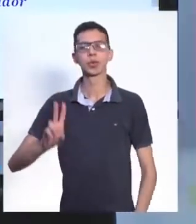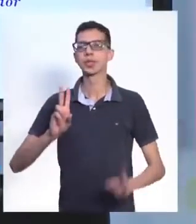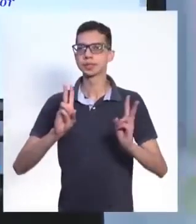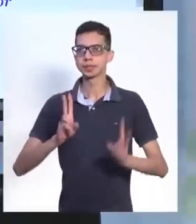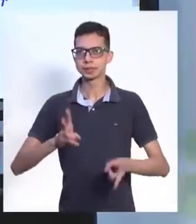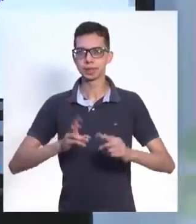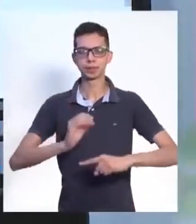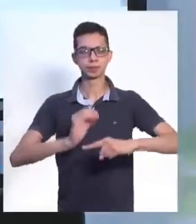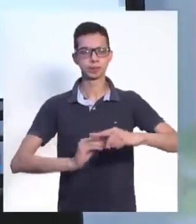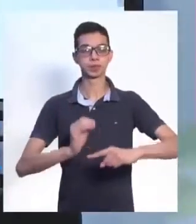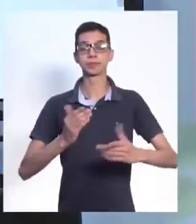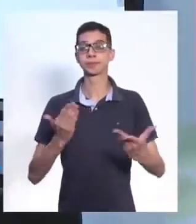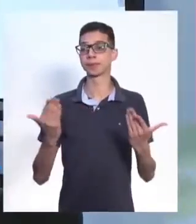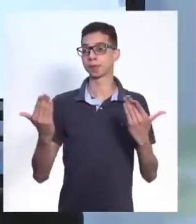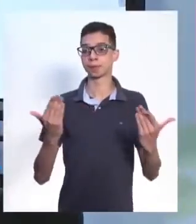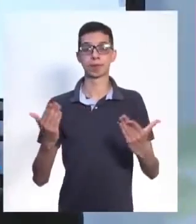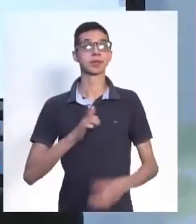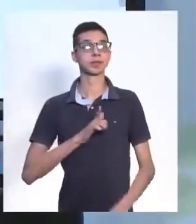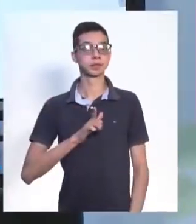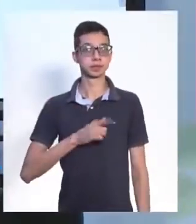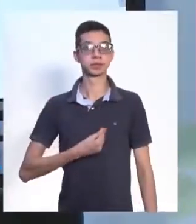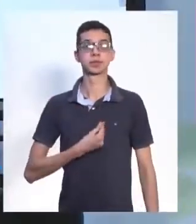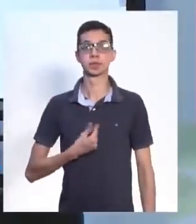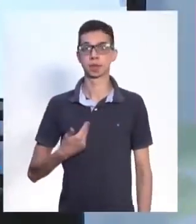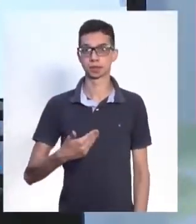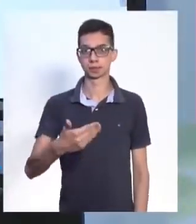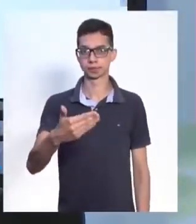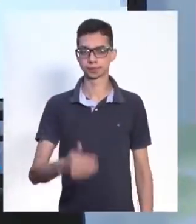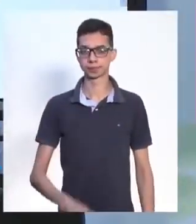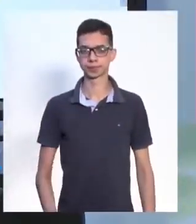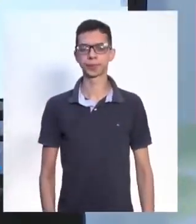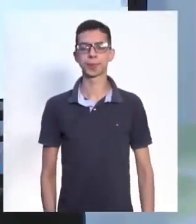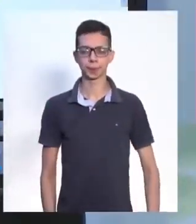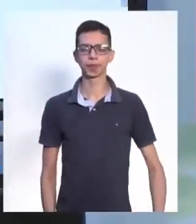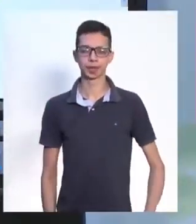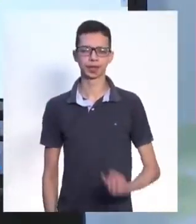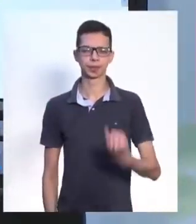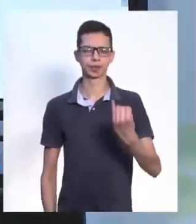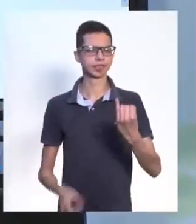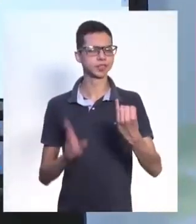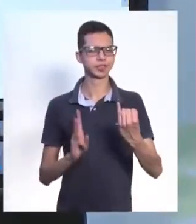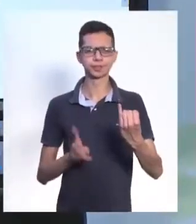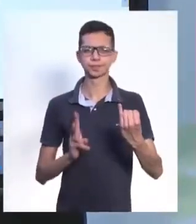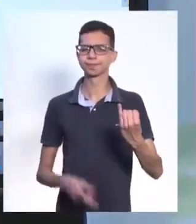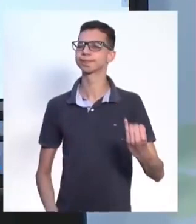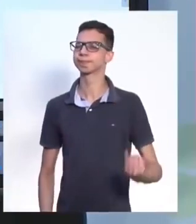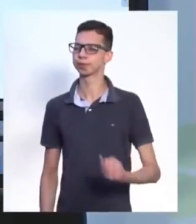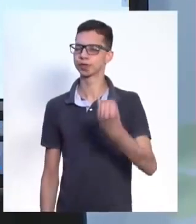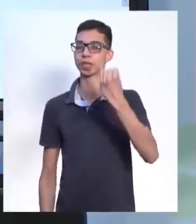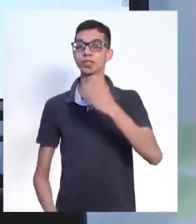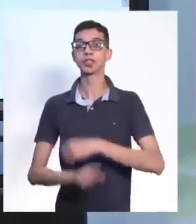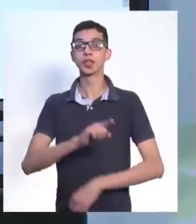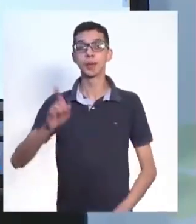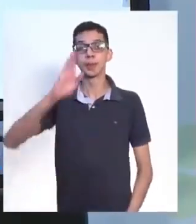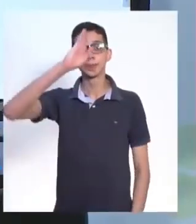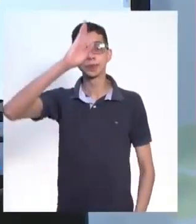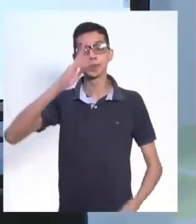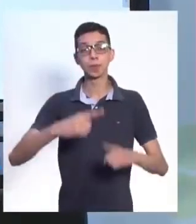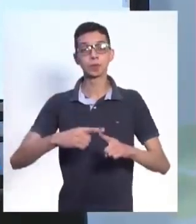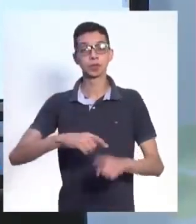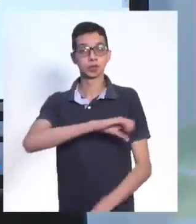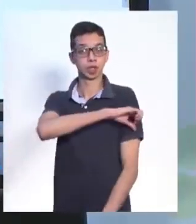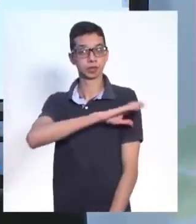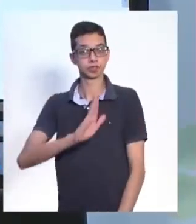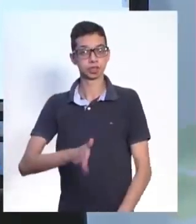no caso aí, é muito importante, mas muito importante, principalmente você do nono ano, né, encerrando aí o